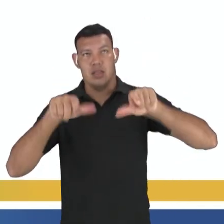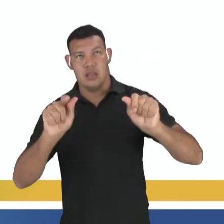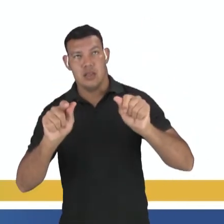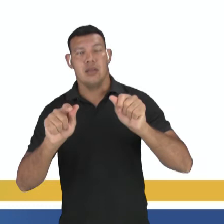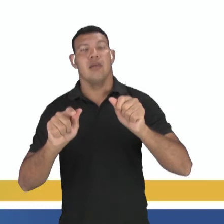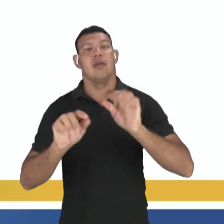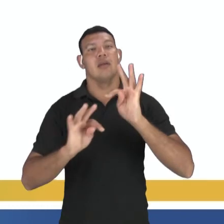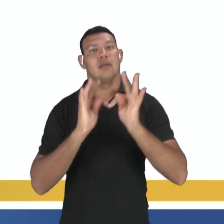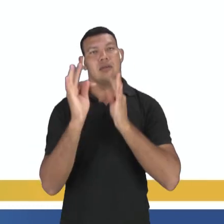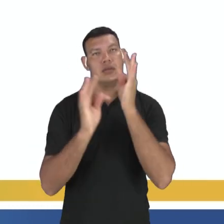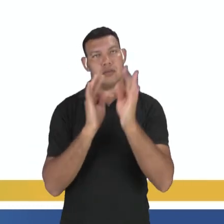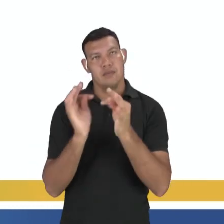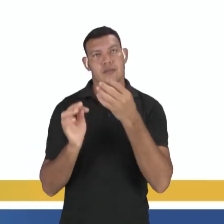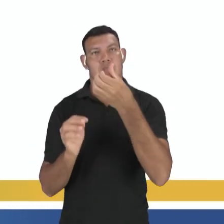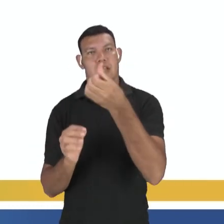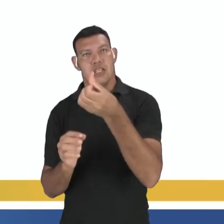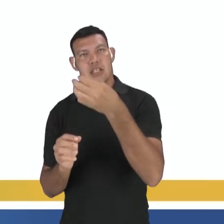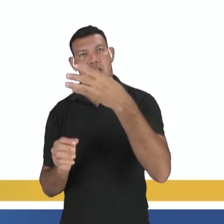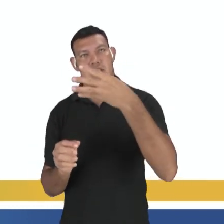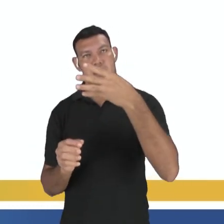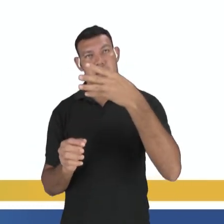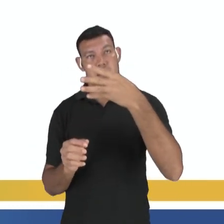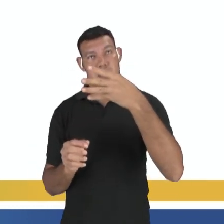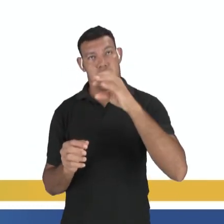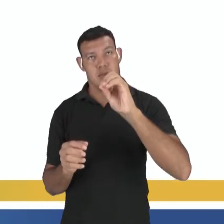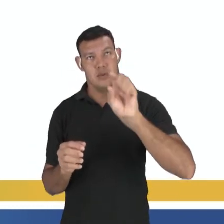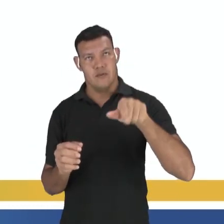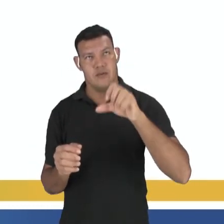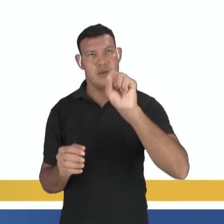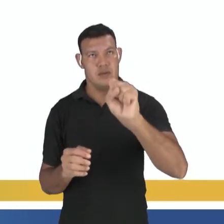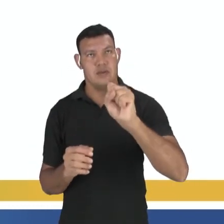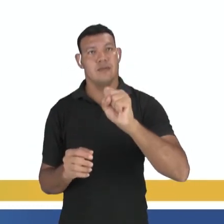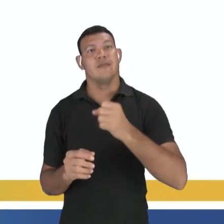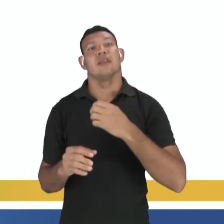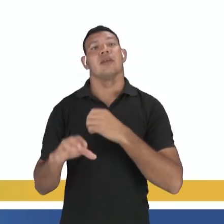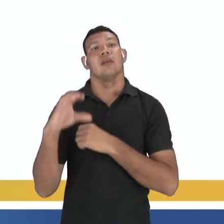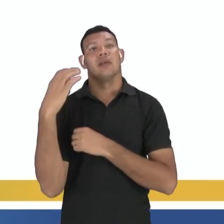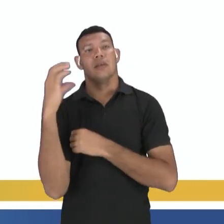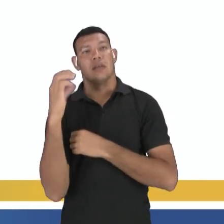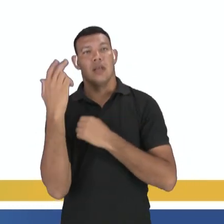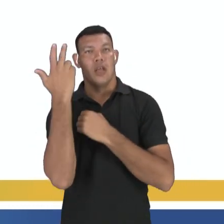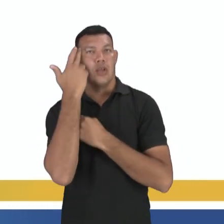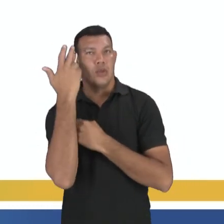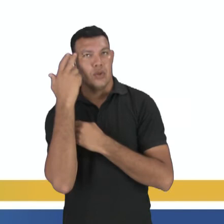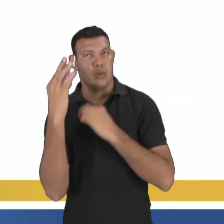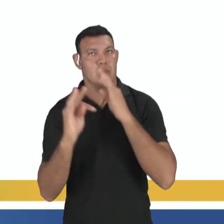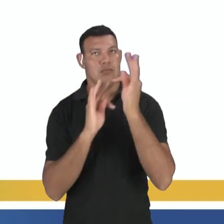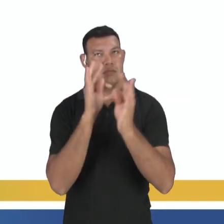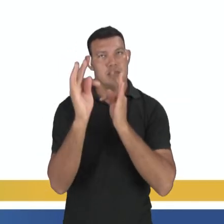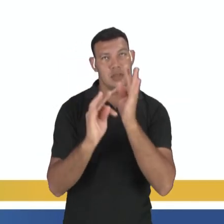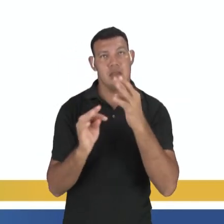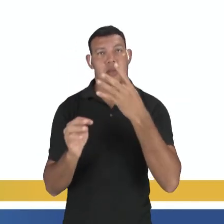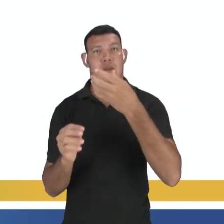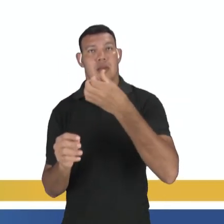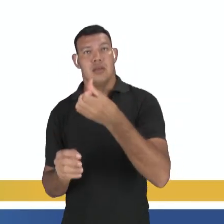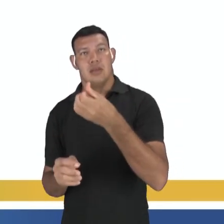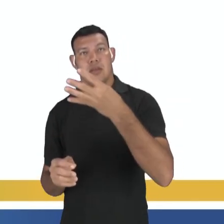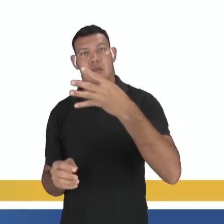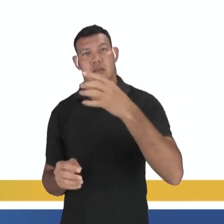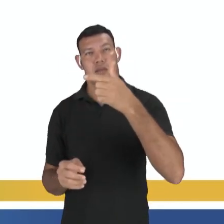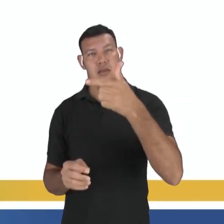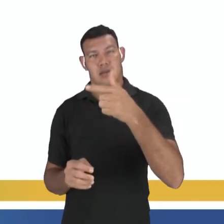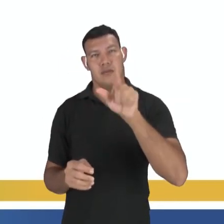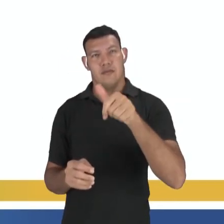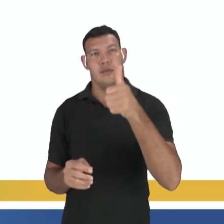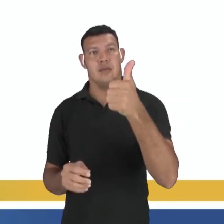natureza 642,1, matemática 650,8 e na redação 670.